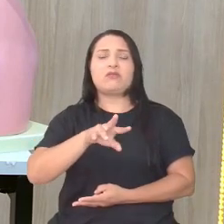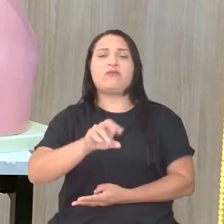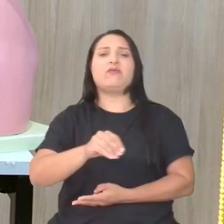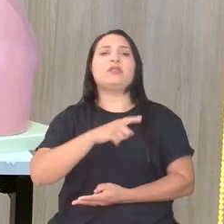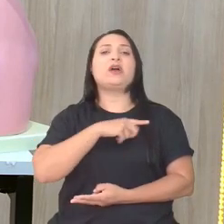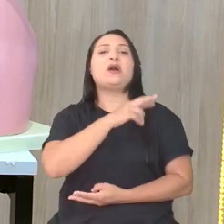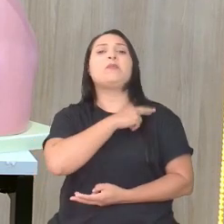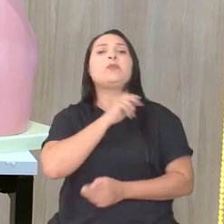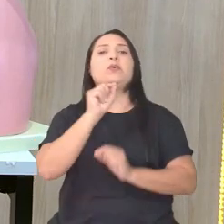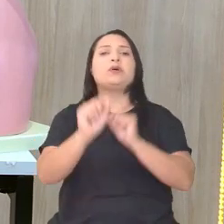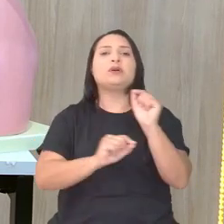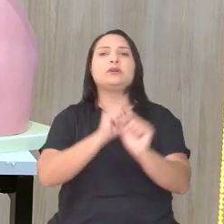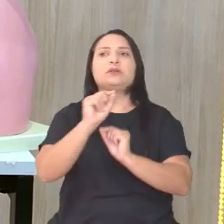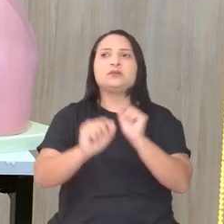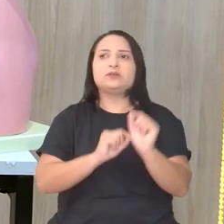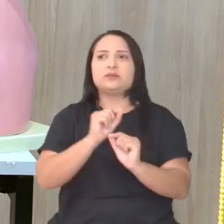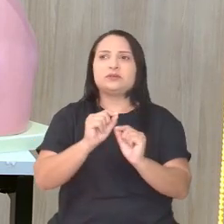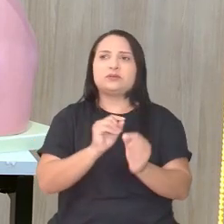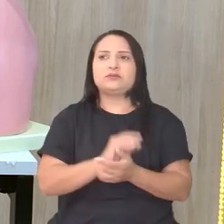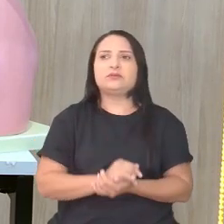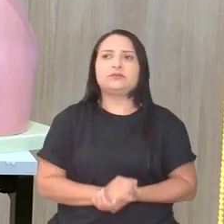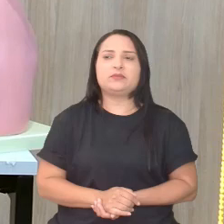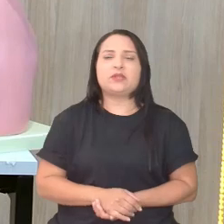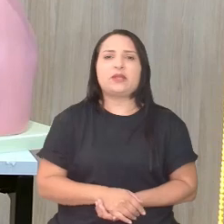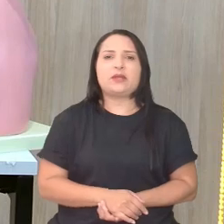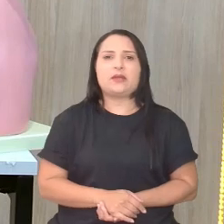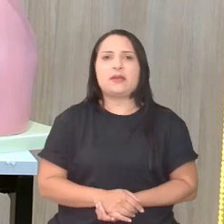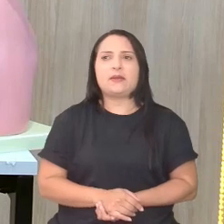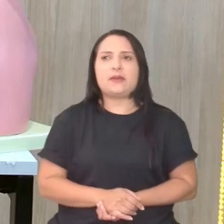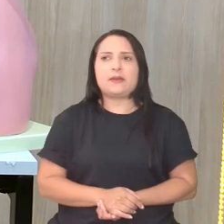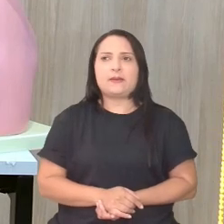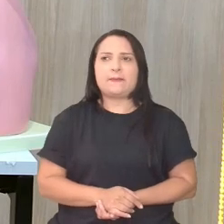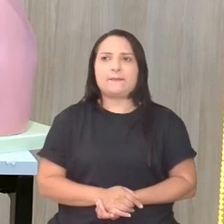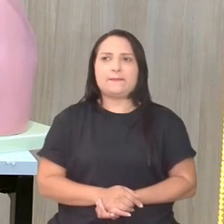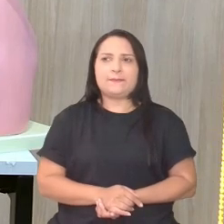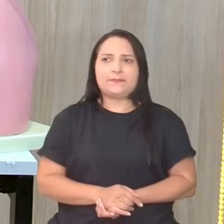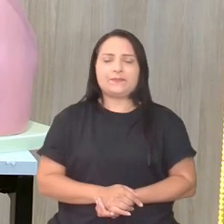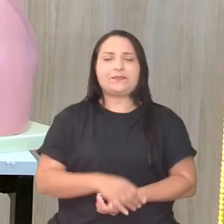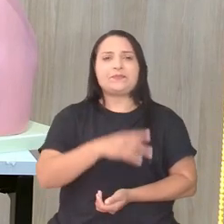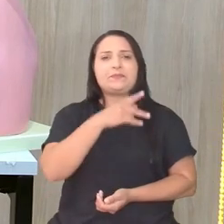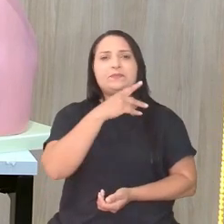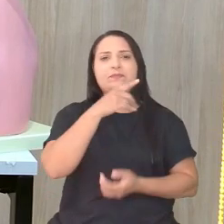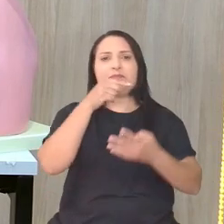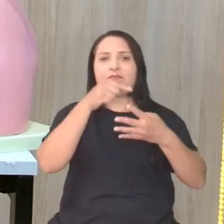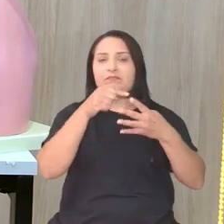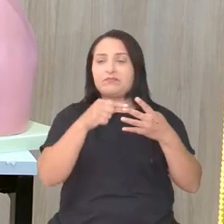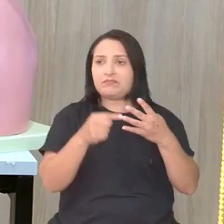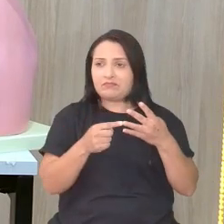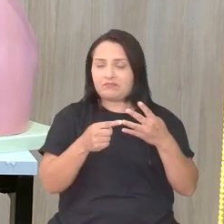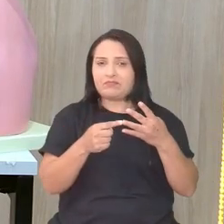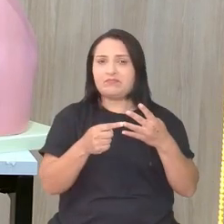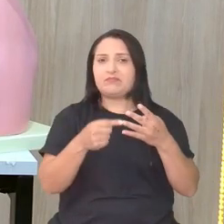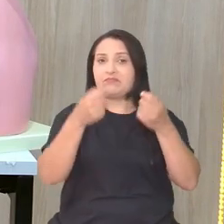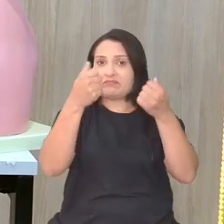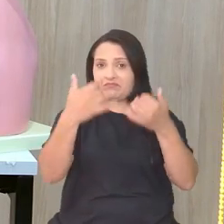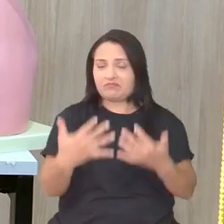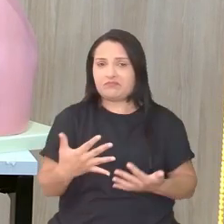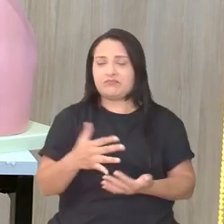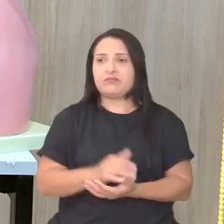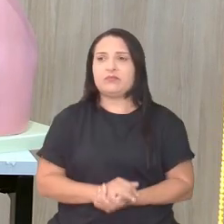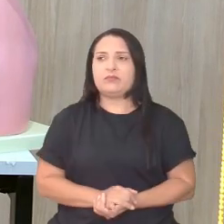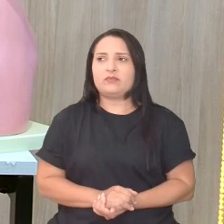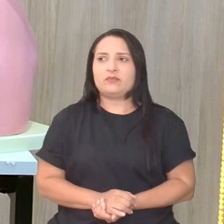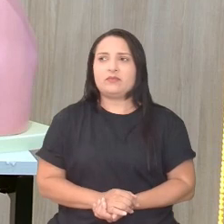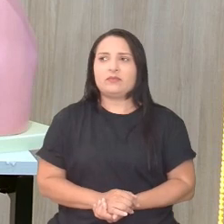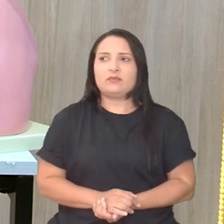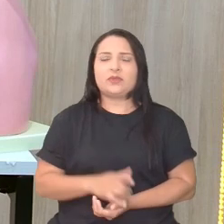pelo preenchimento, pela sustentação, pelo transporte e defesa do nosso corpo. Então, o tecido conjuntivo, ele vai